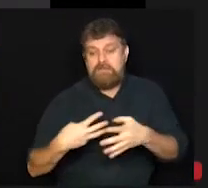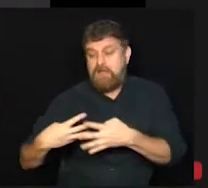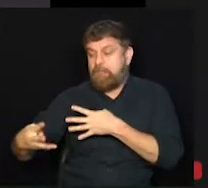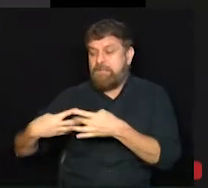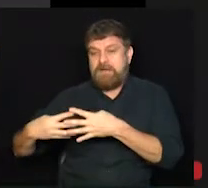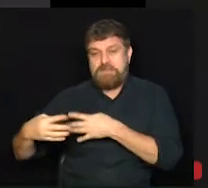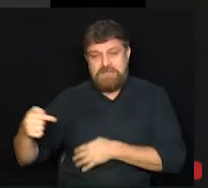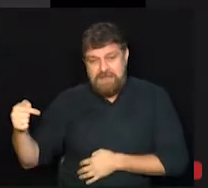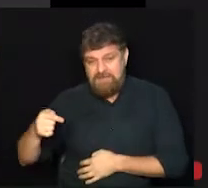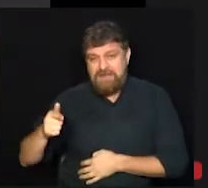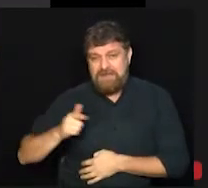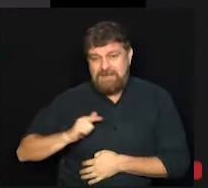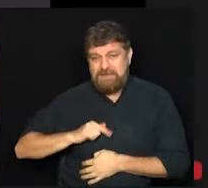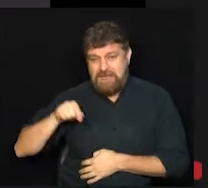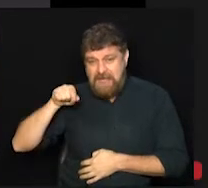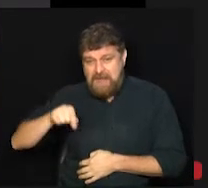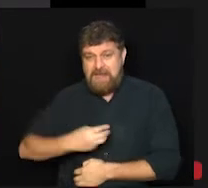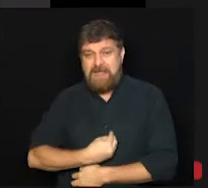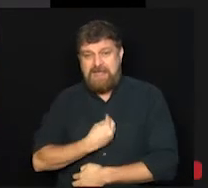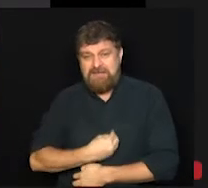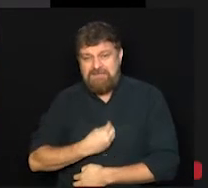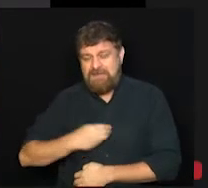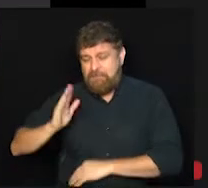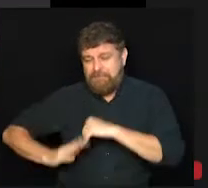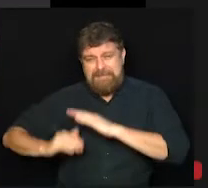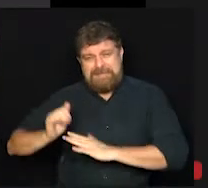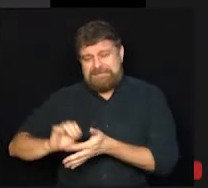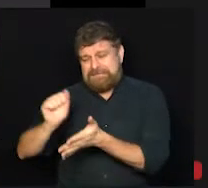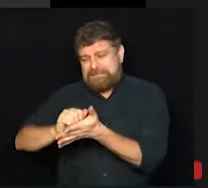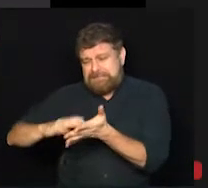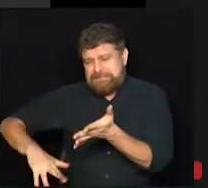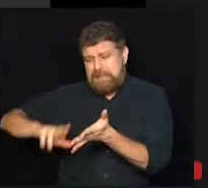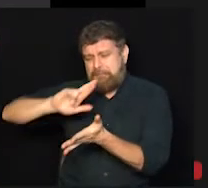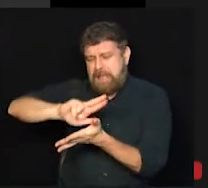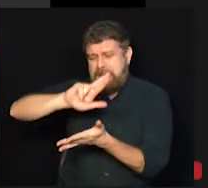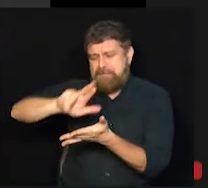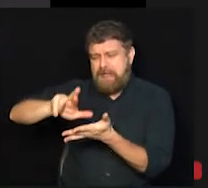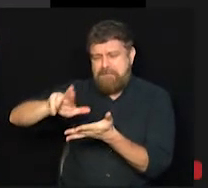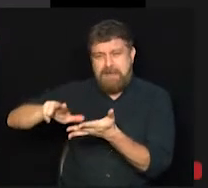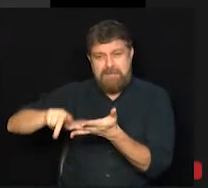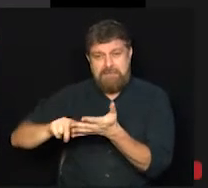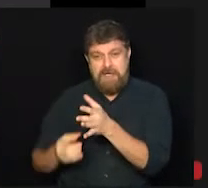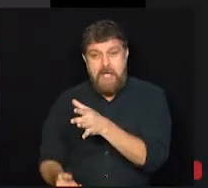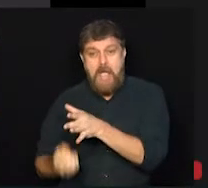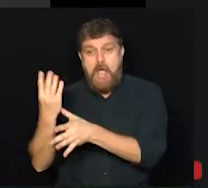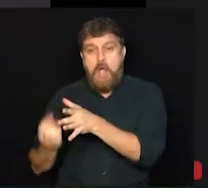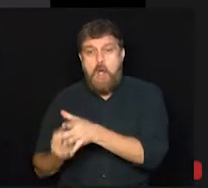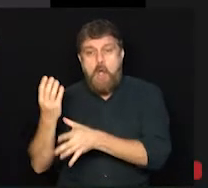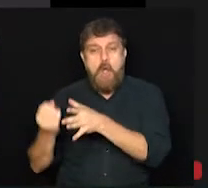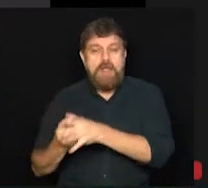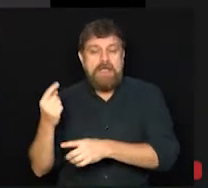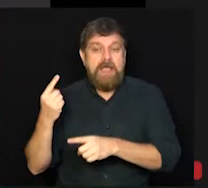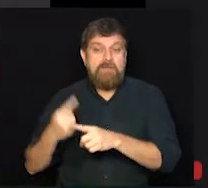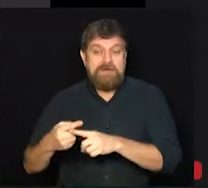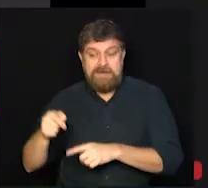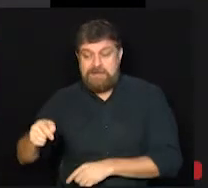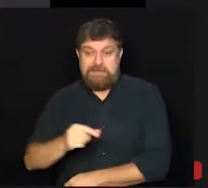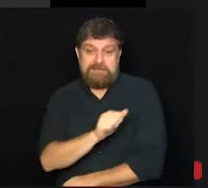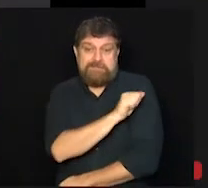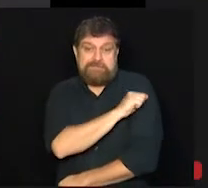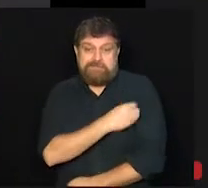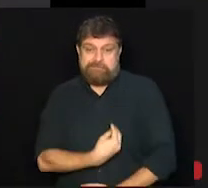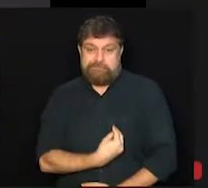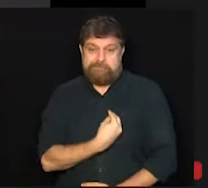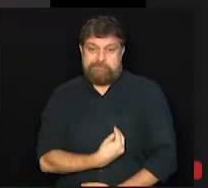tem uma grande concentração de atividades que ocorrem em função desse